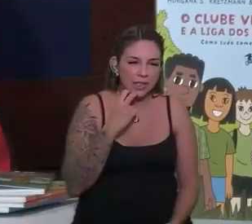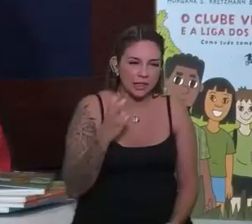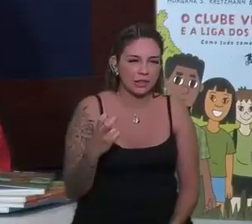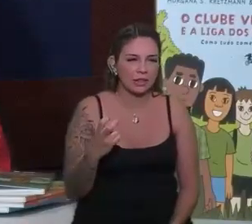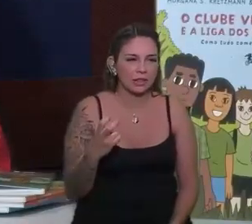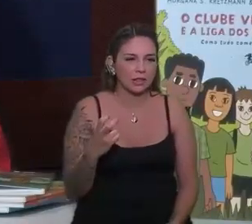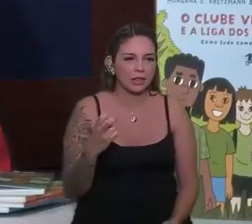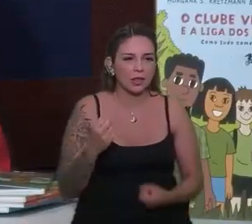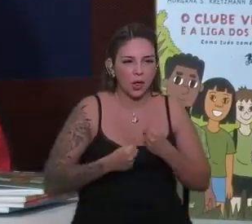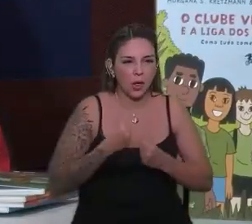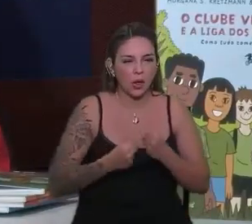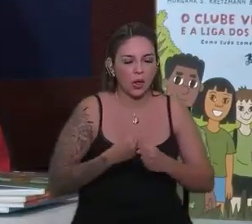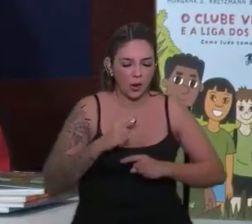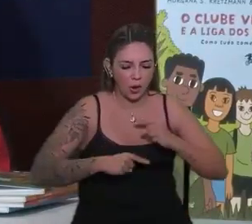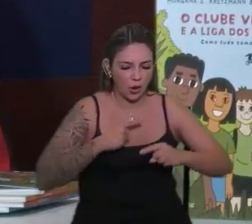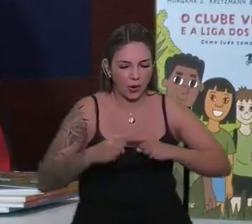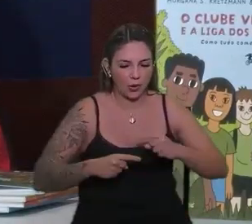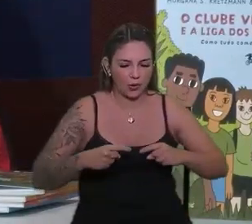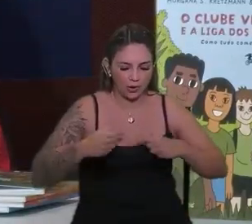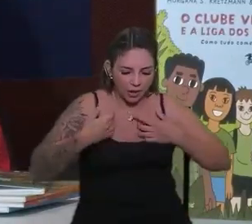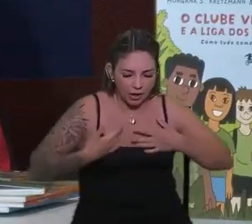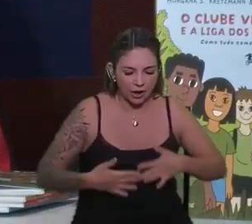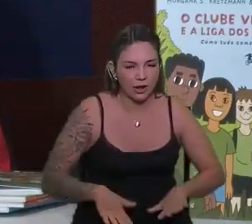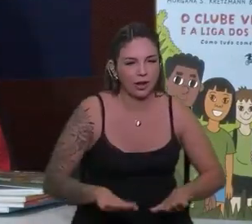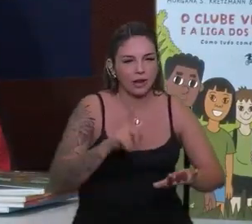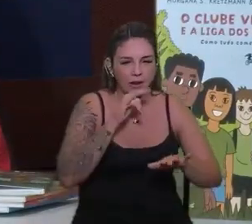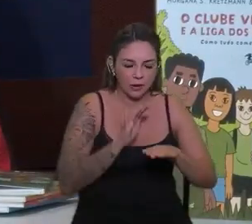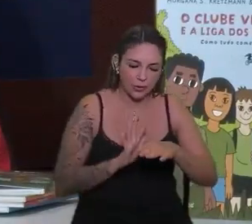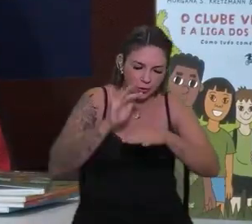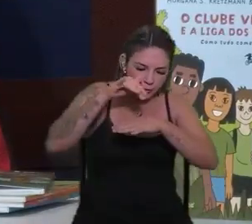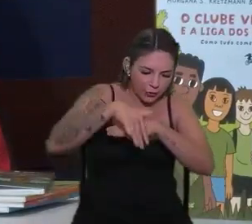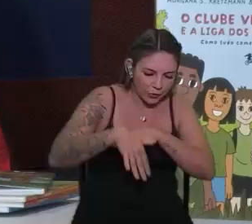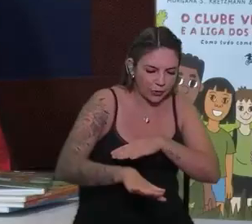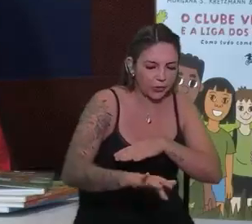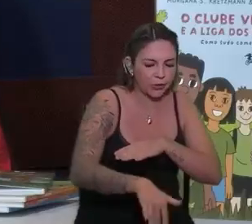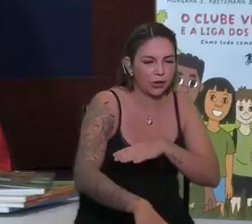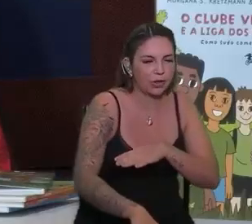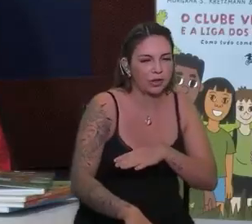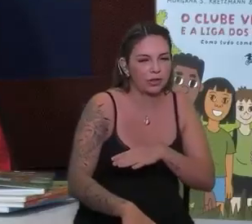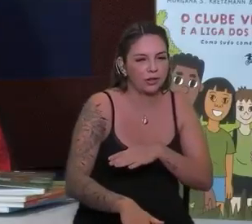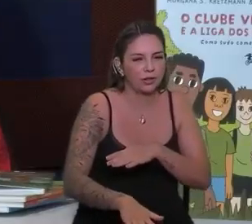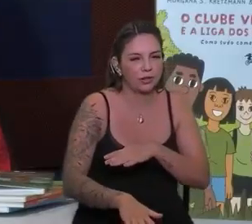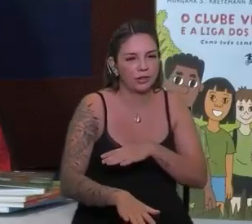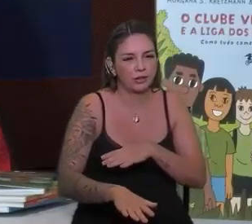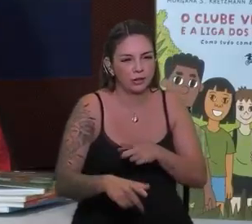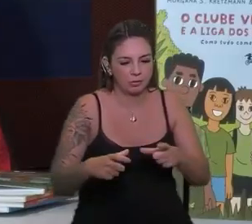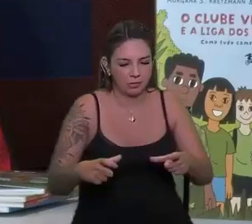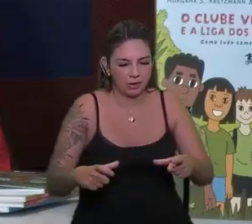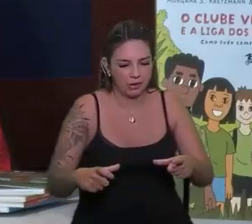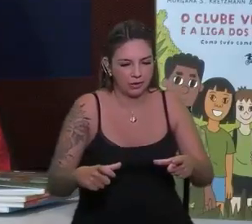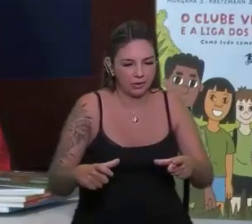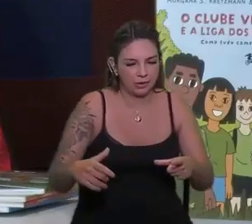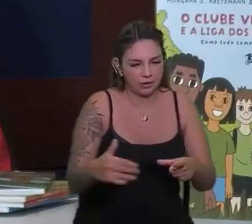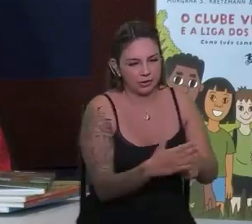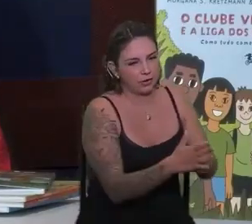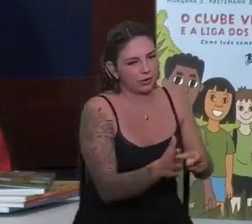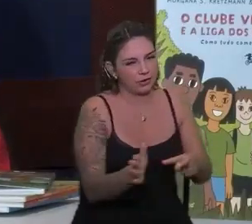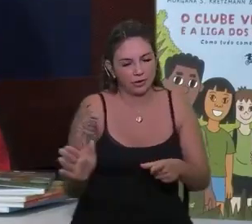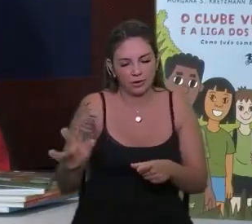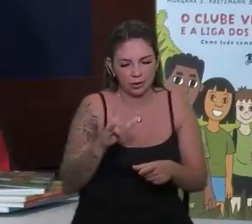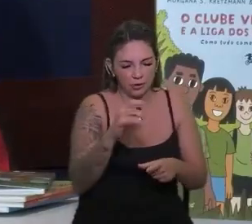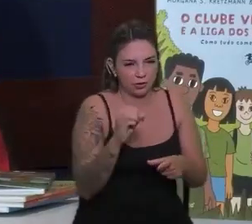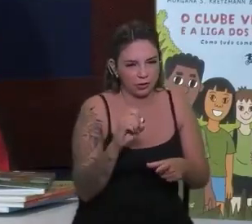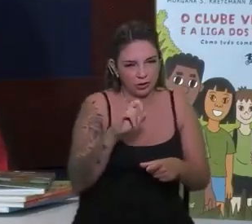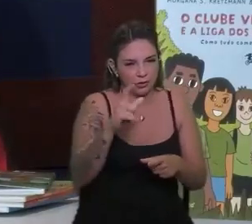grito, corro, rolo, me lanço, cascateio para chegar ao mar. Tropeço em pneus, arrasto,